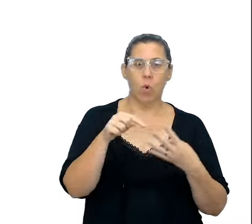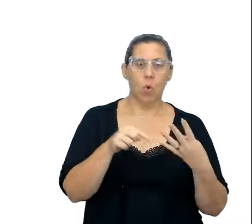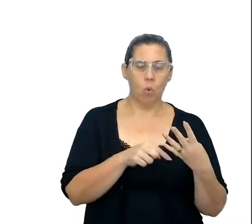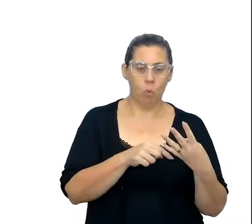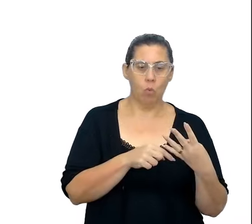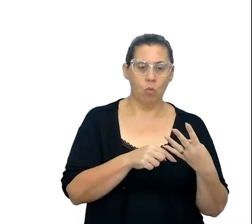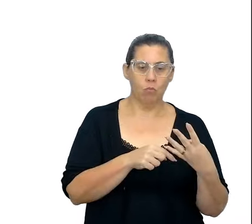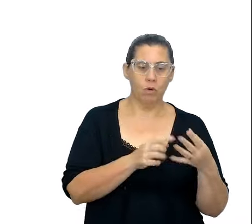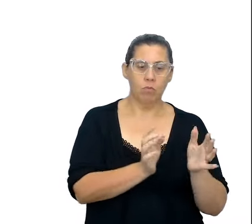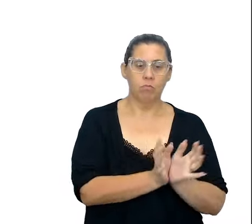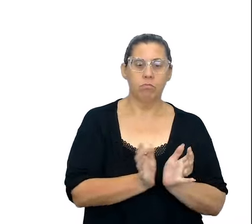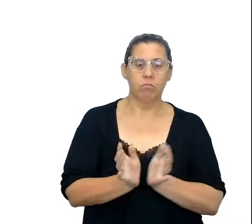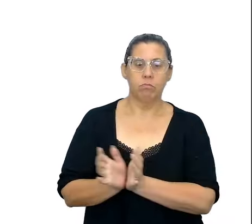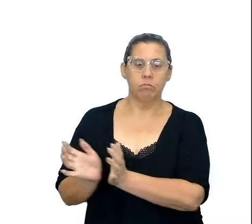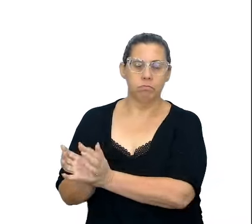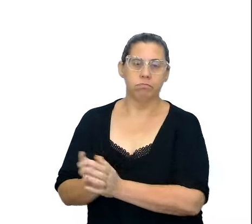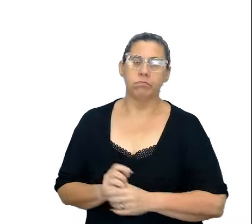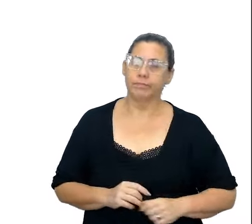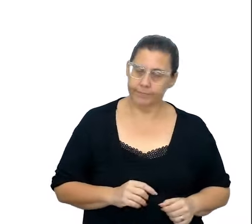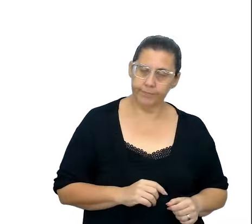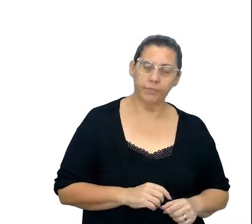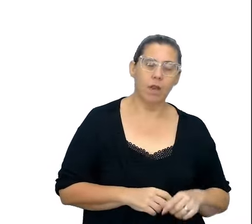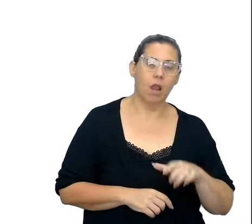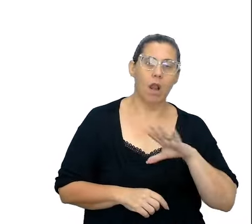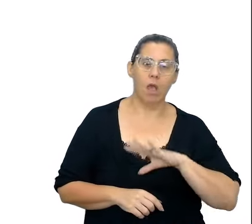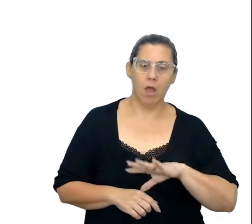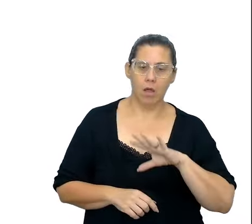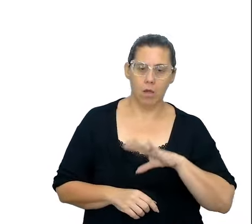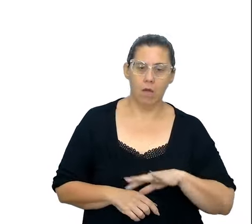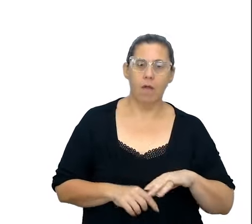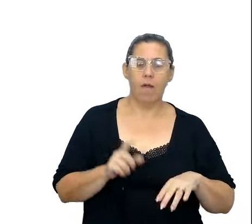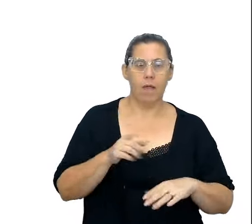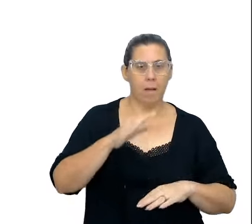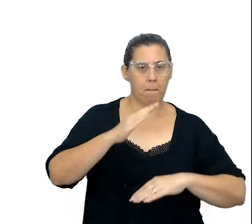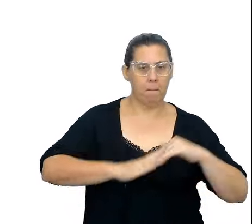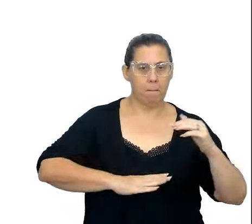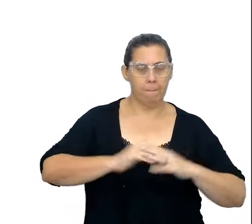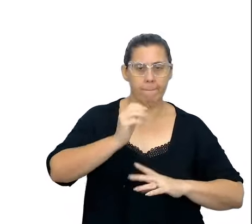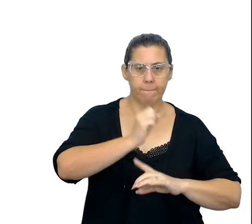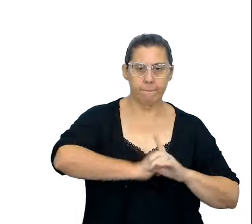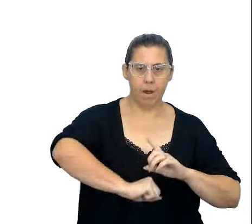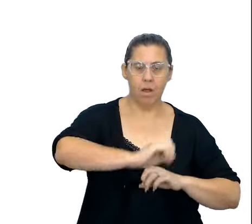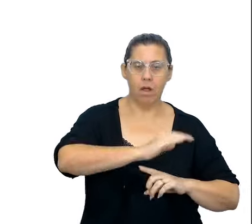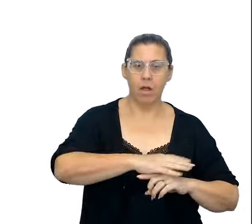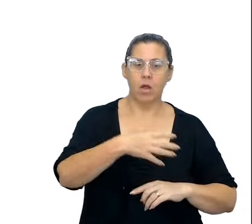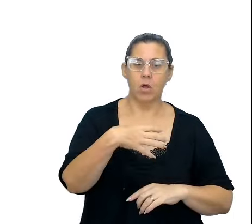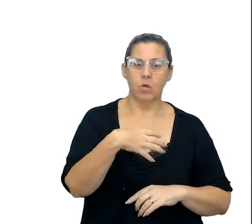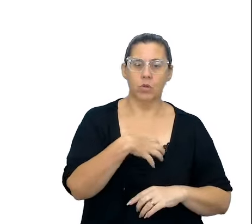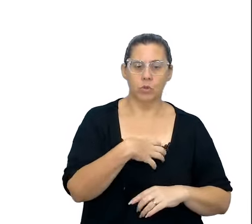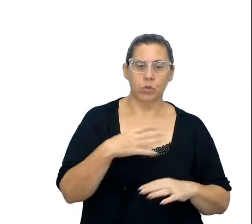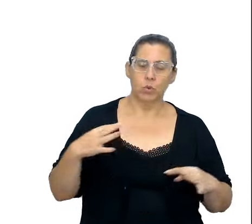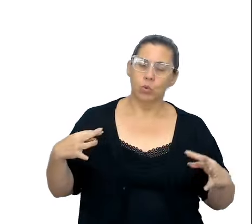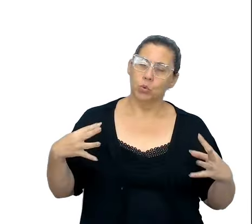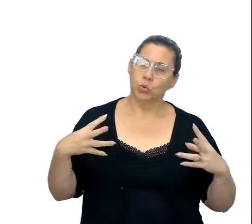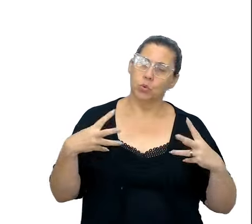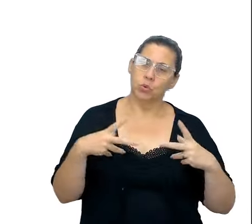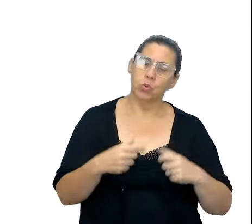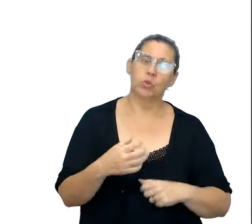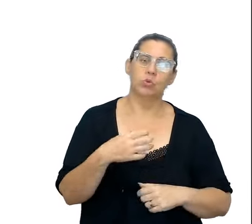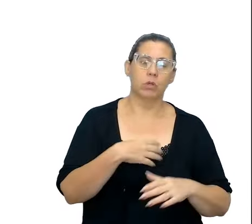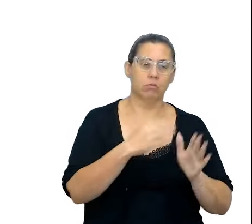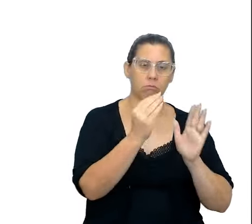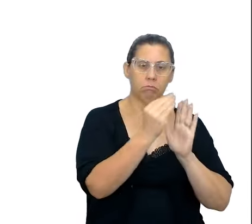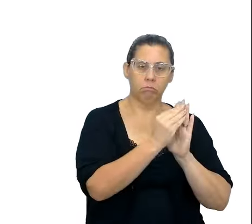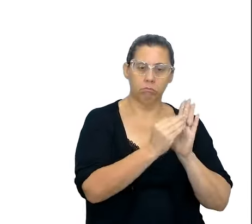de desenvolvimento, tá? A língua portuguesa, ela é vista como prática social, de maneira a considerar todos os eixos do